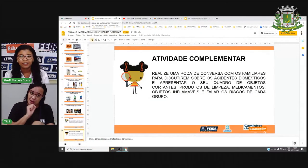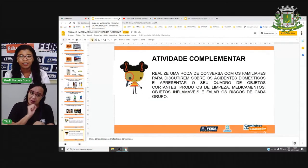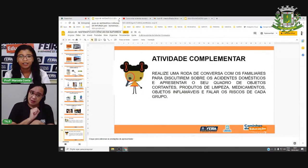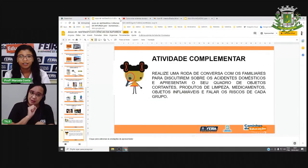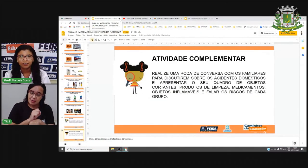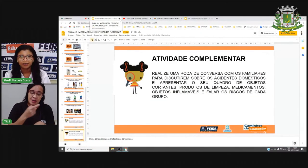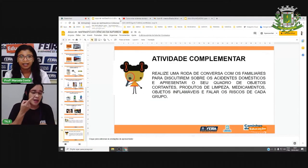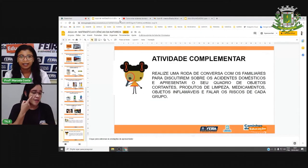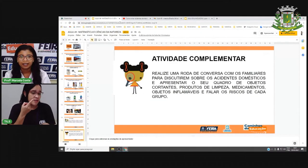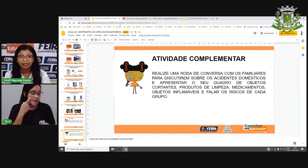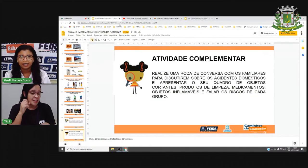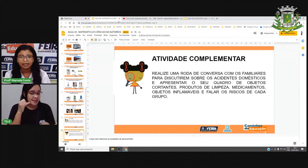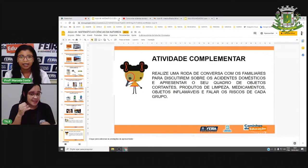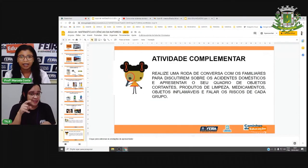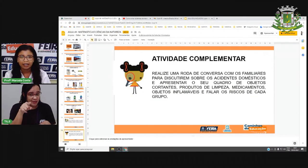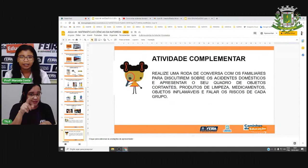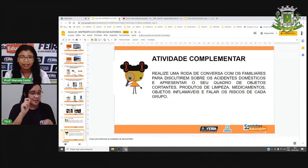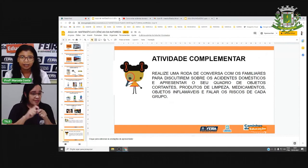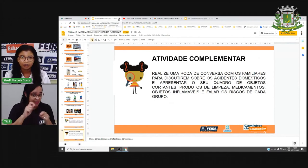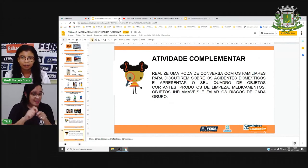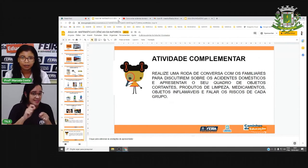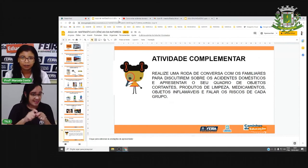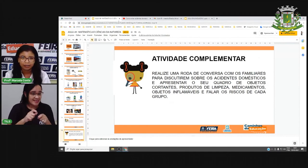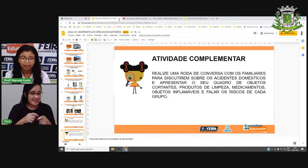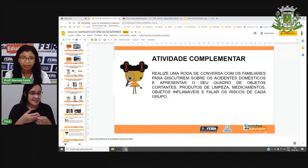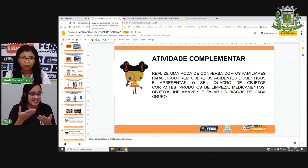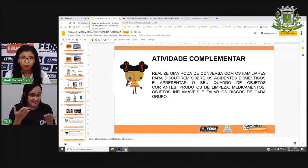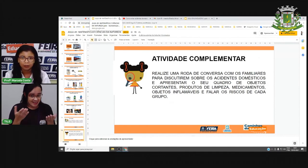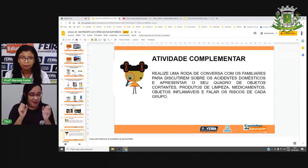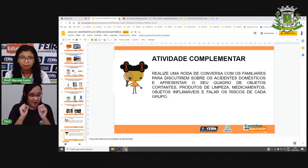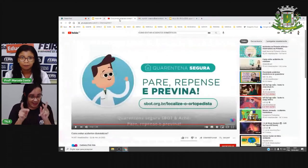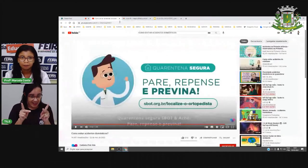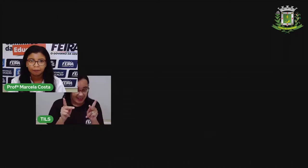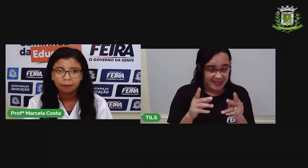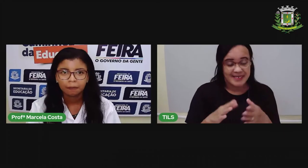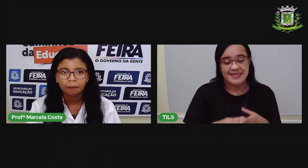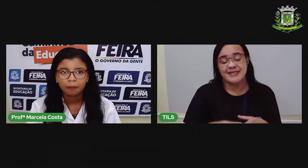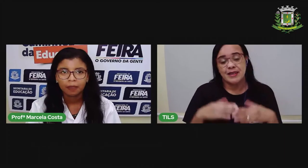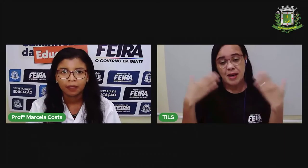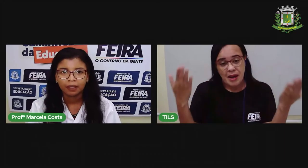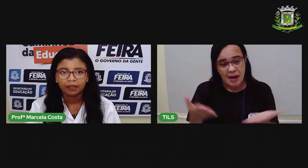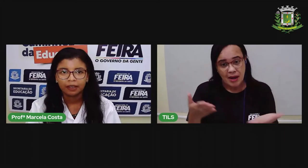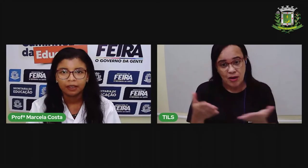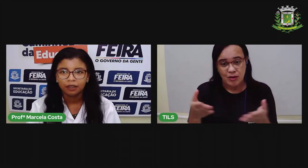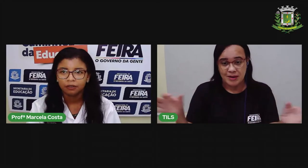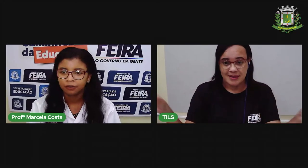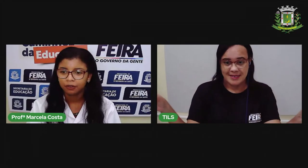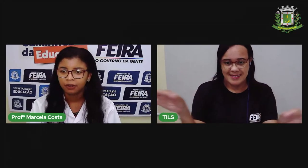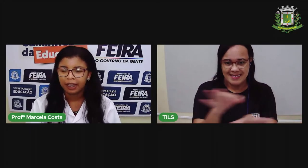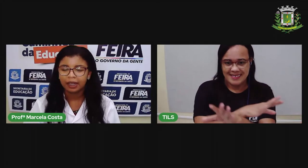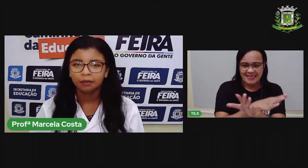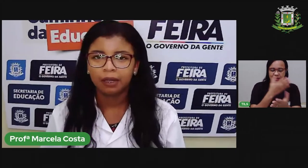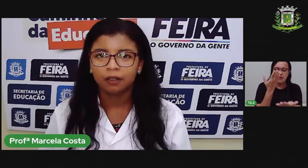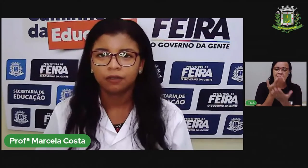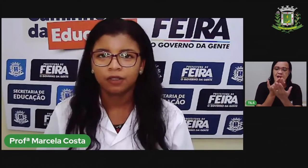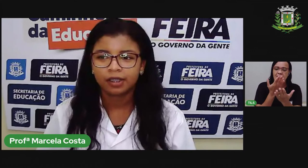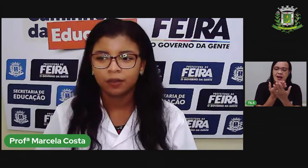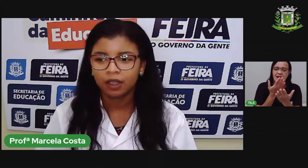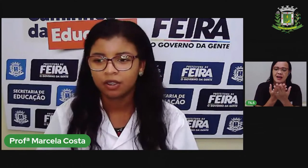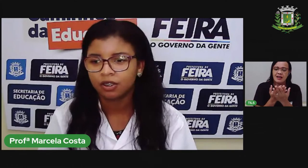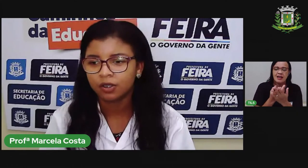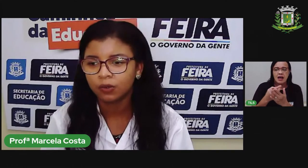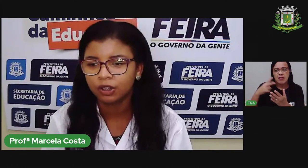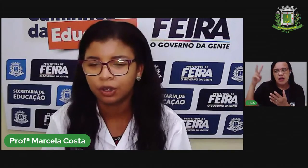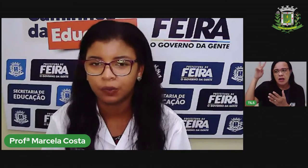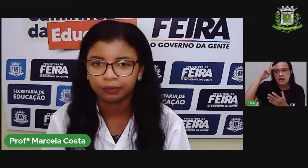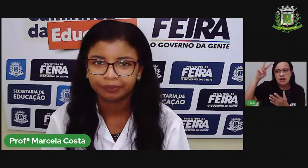Agora, gente vai encerrar aqui a exibição dessa aula e eu vou relembrar com você